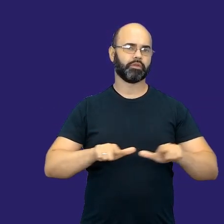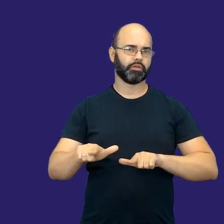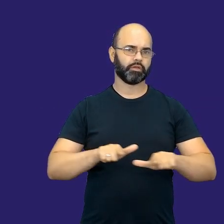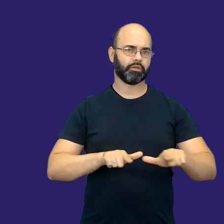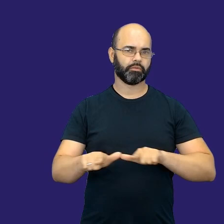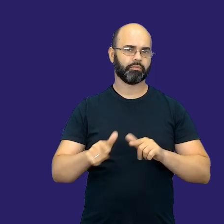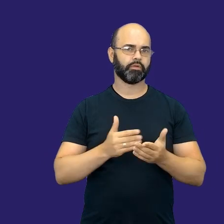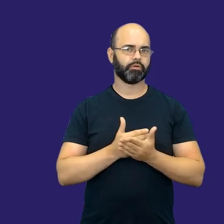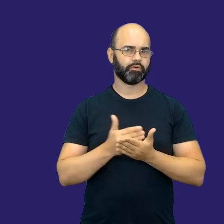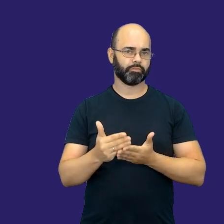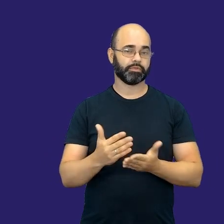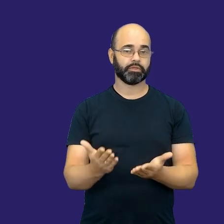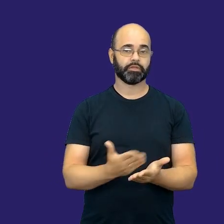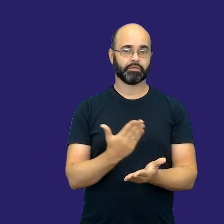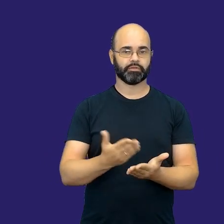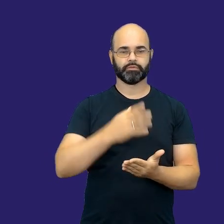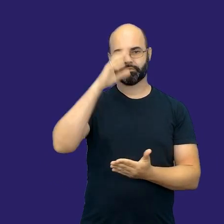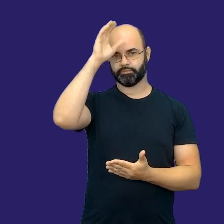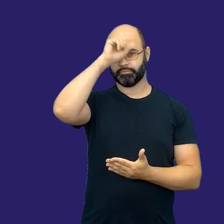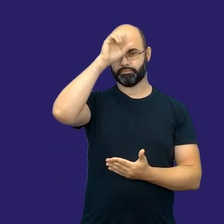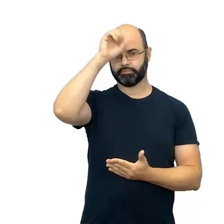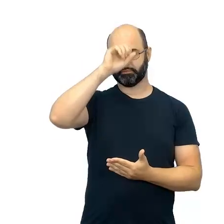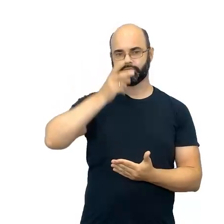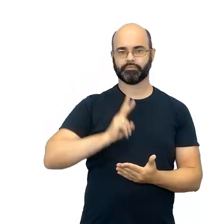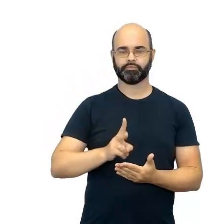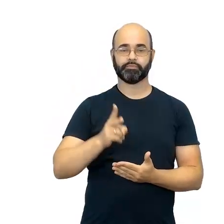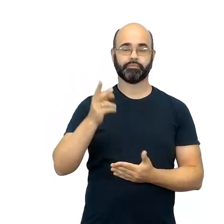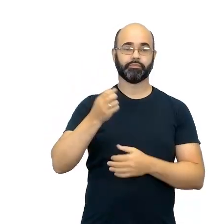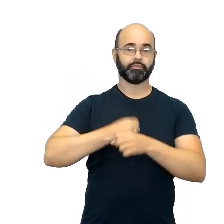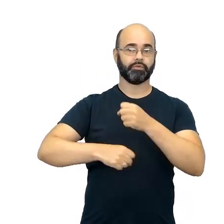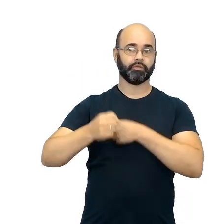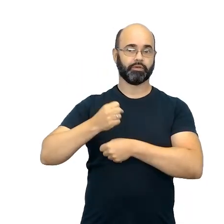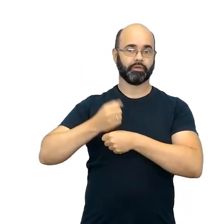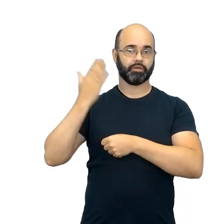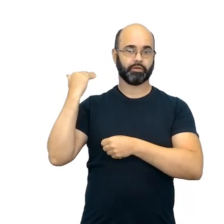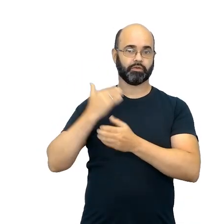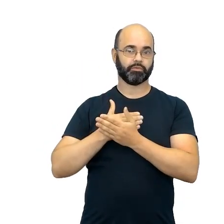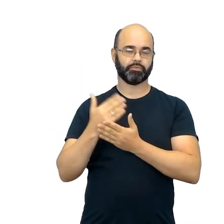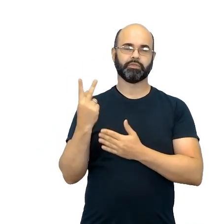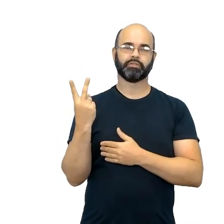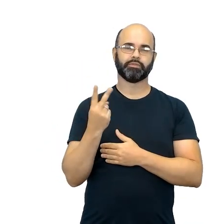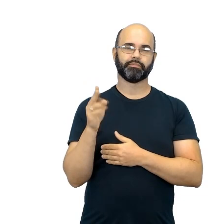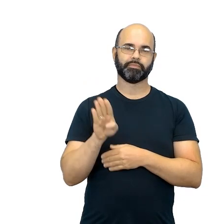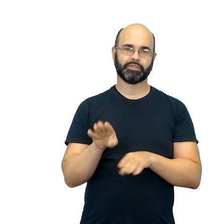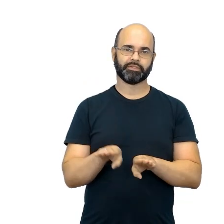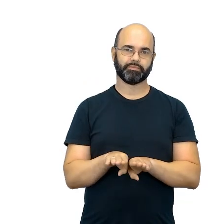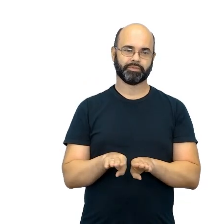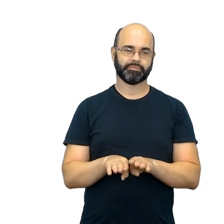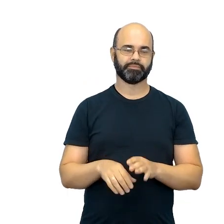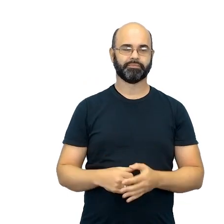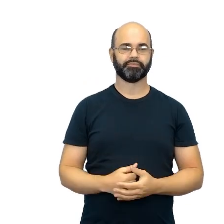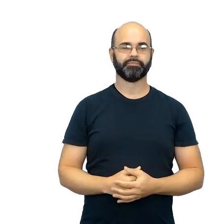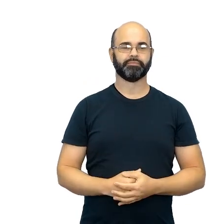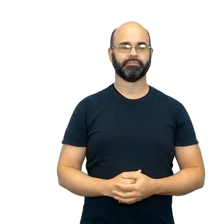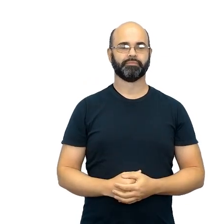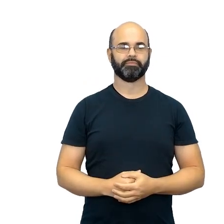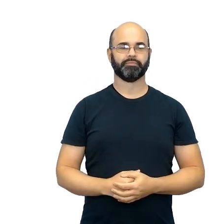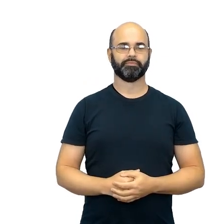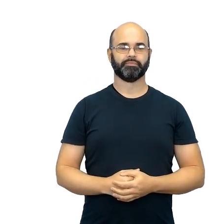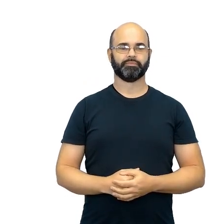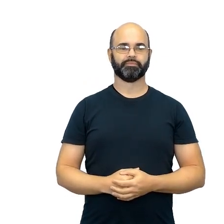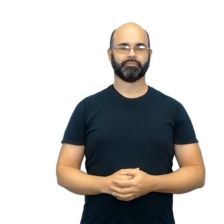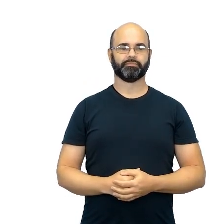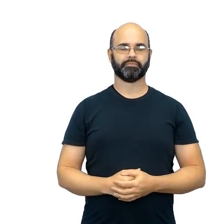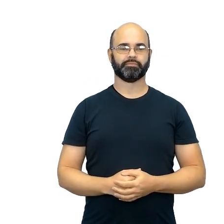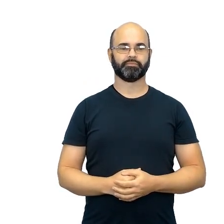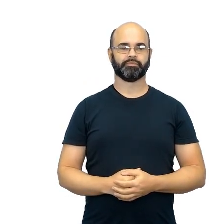o Caderno Aprender Sempre, que iniciou ano passado no segundo bimestre também. Então, vamos iniciar aqui comentando